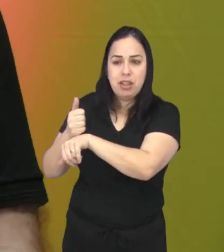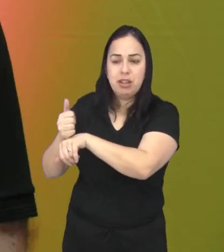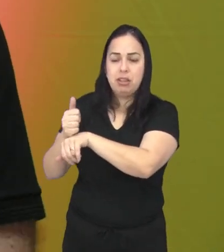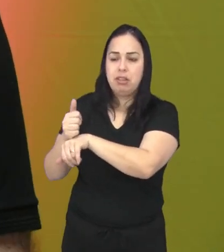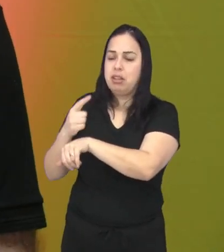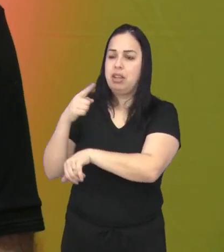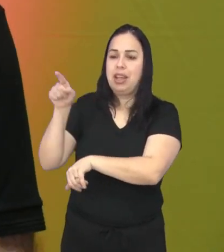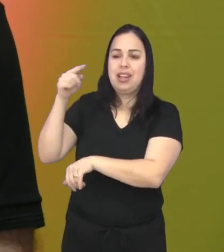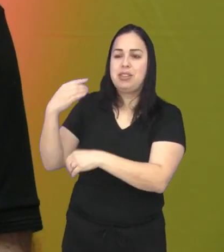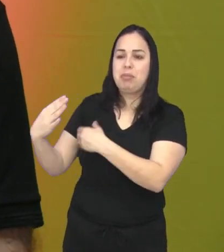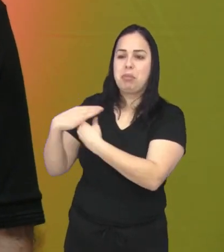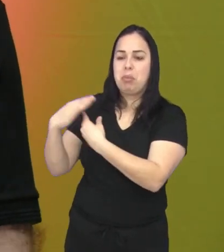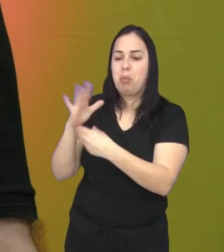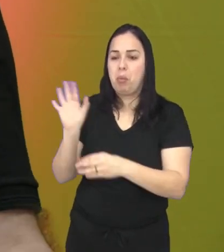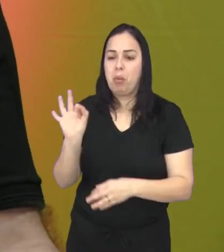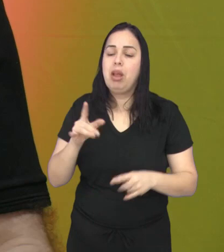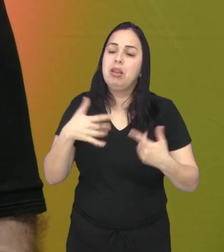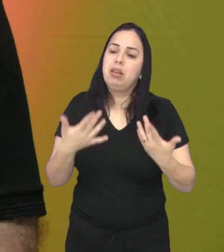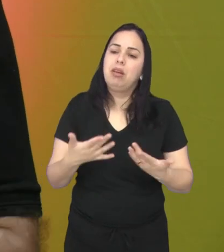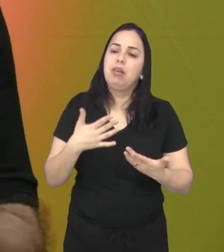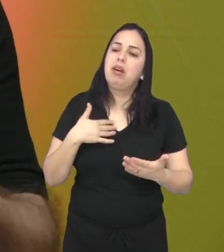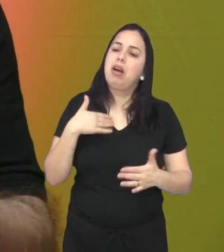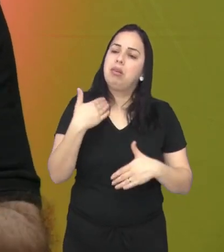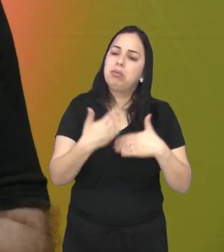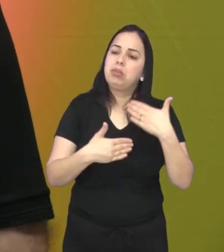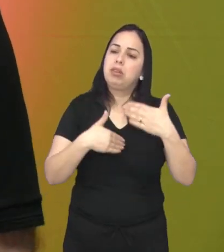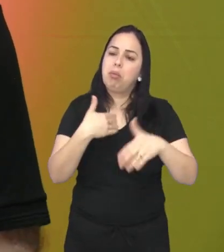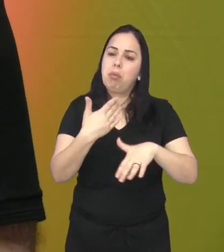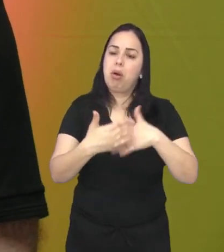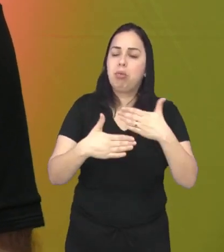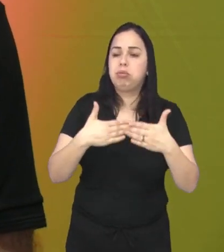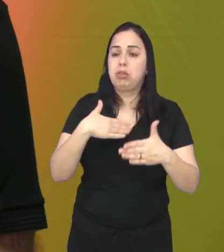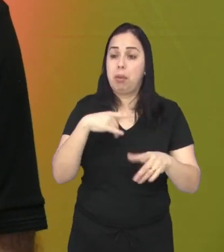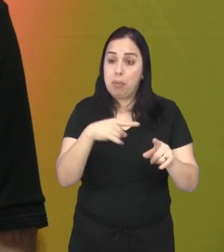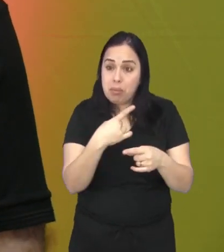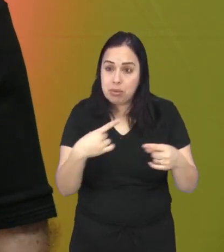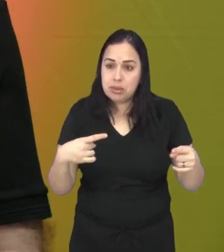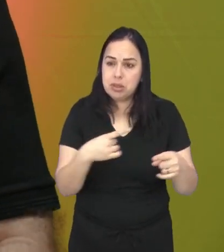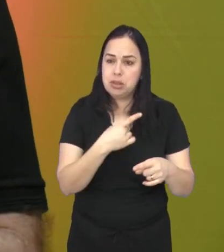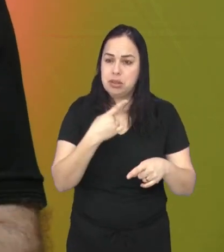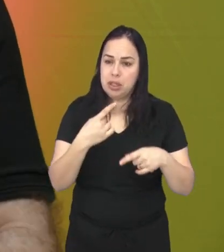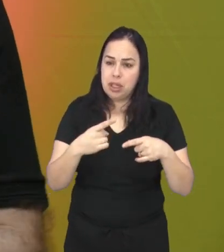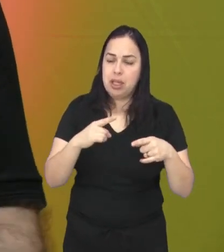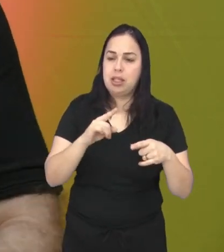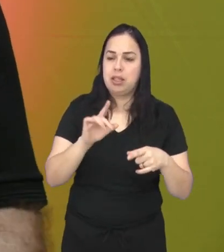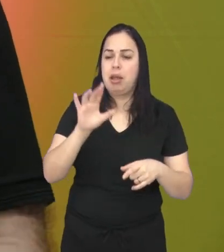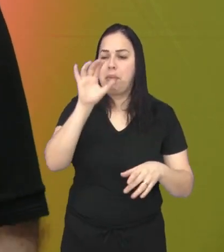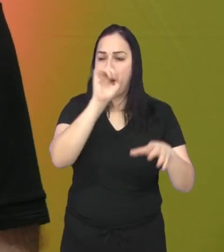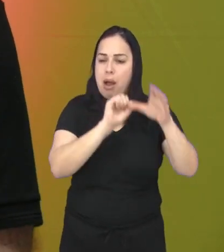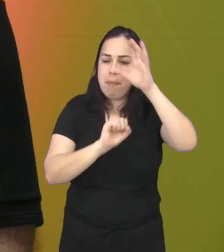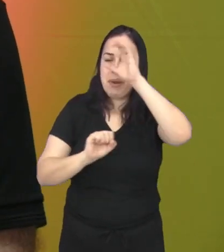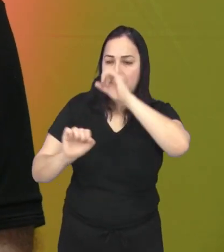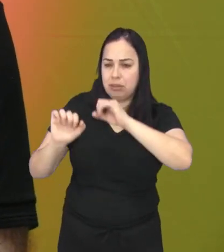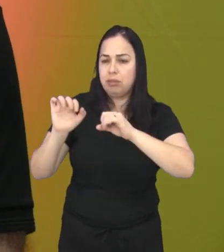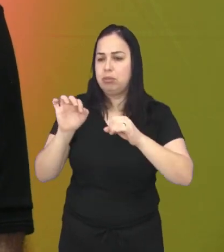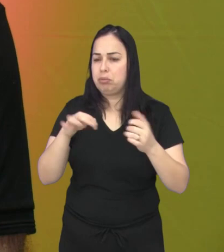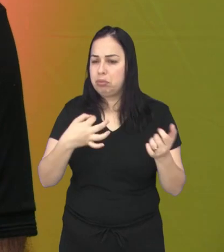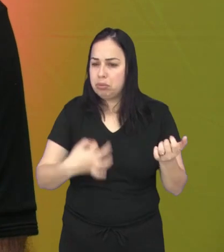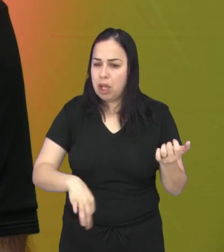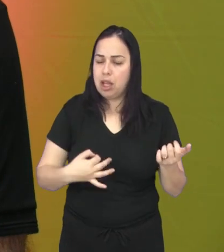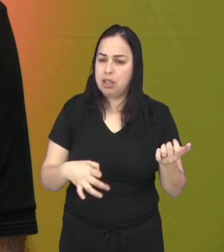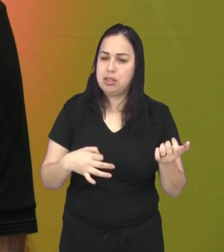na carreira de músico, comecei com musicologia, na verdade, aprendendo a história da música. E aí depois fui mais para aprender a tocar